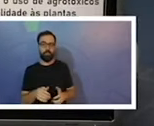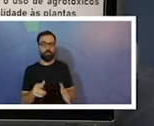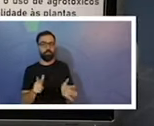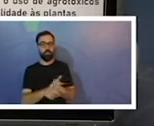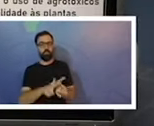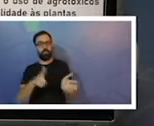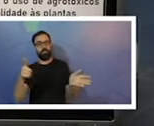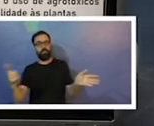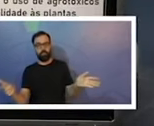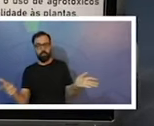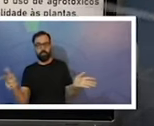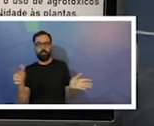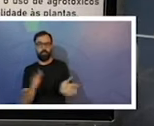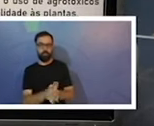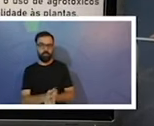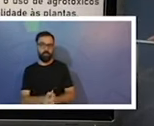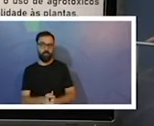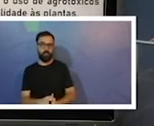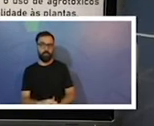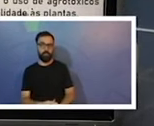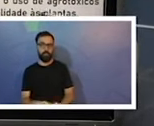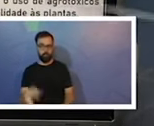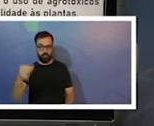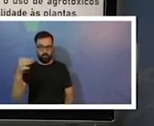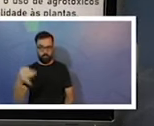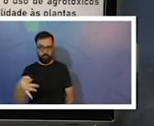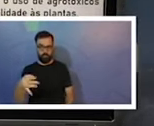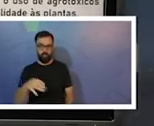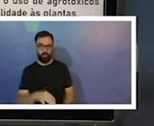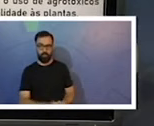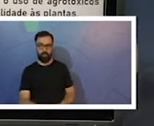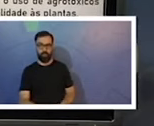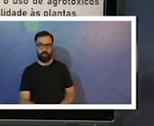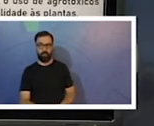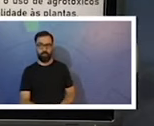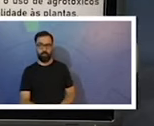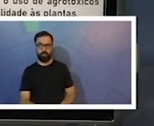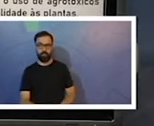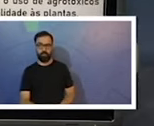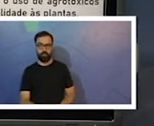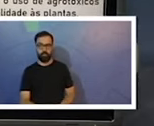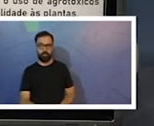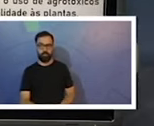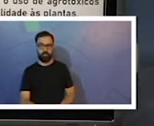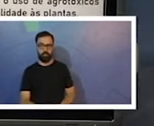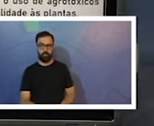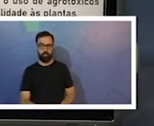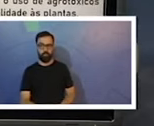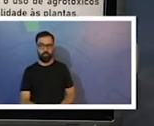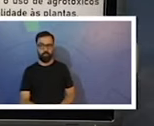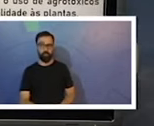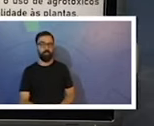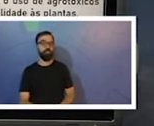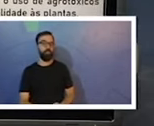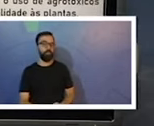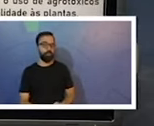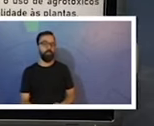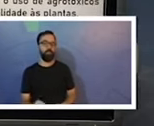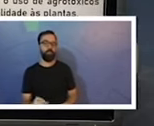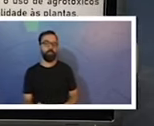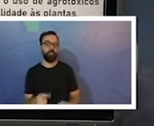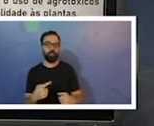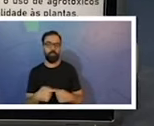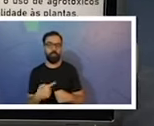jornal, tá? É uma notícia verdadeira, onde fala, joaninhas produzidas em